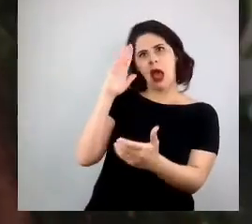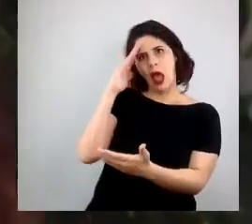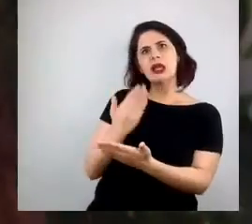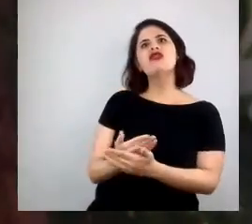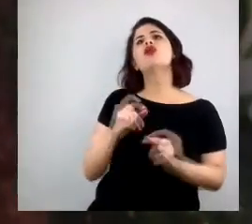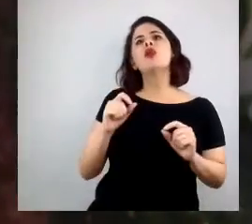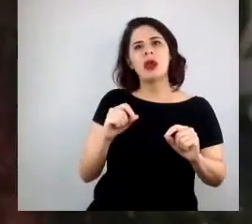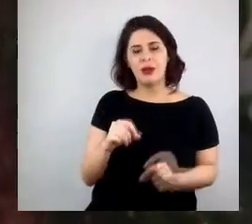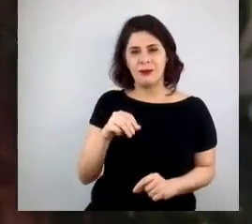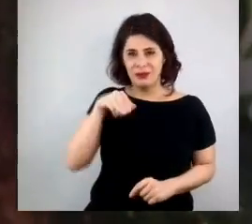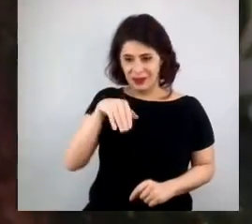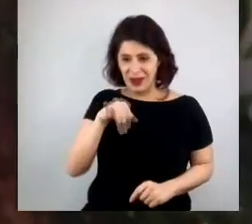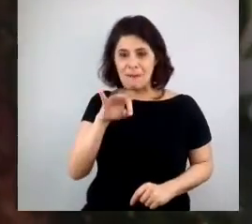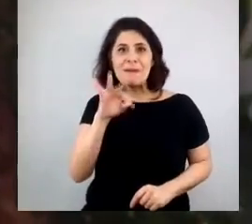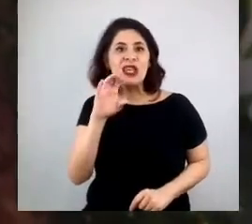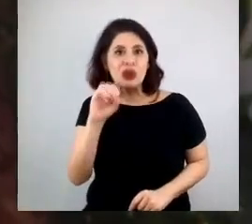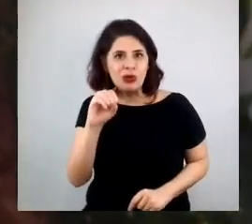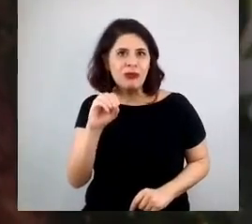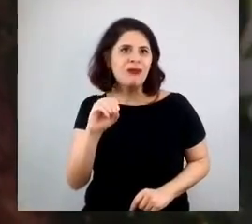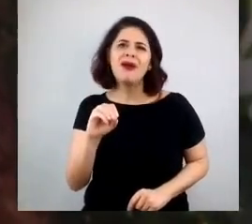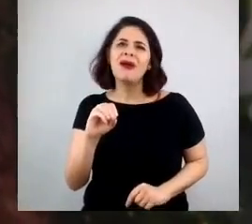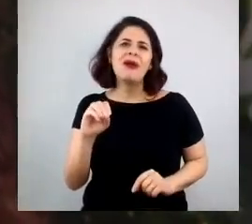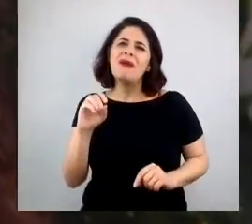da democracia racial.